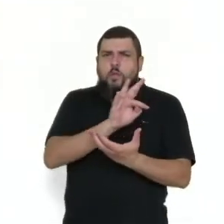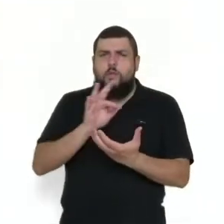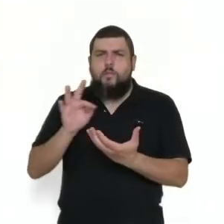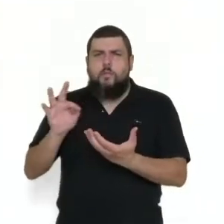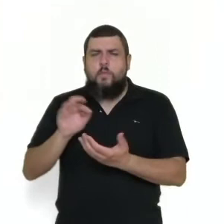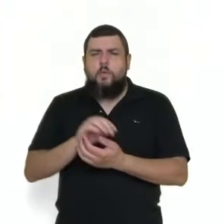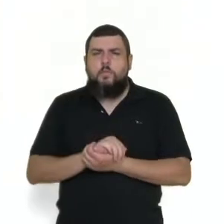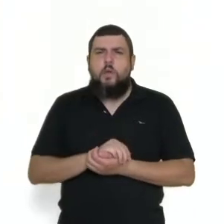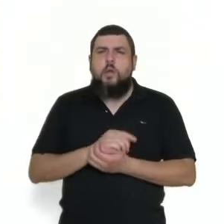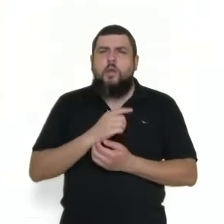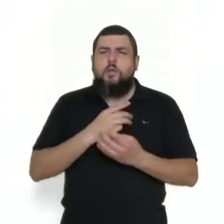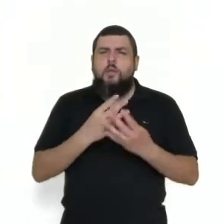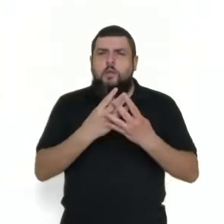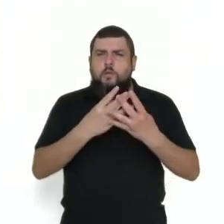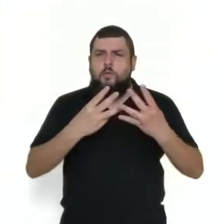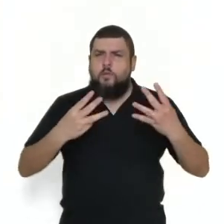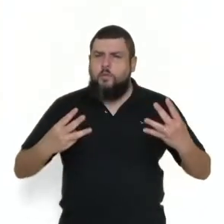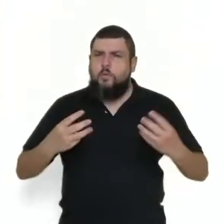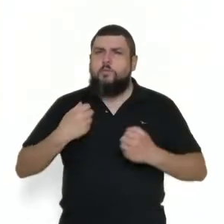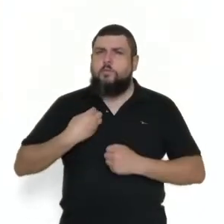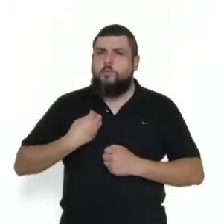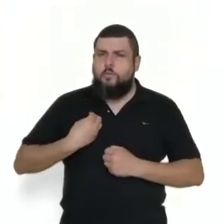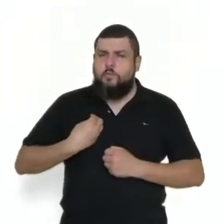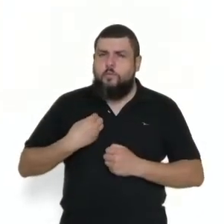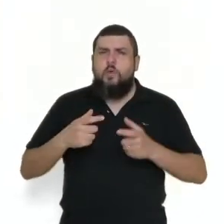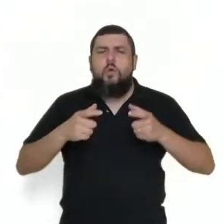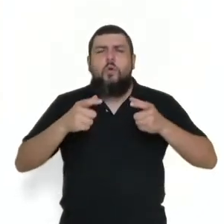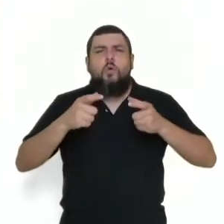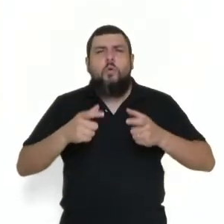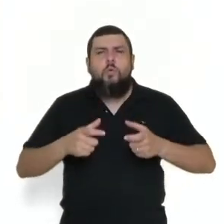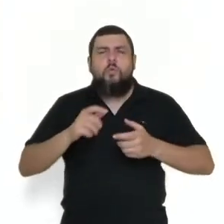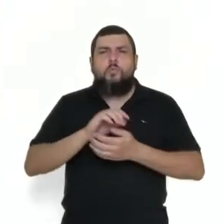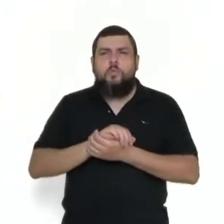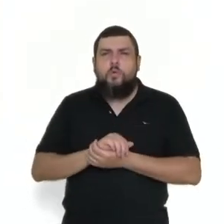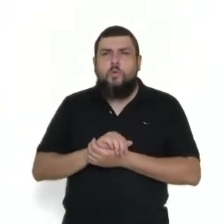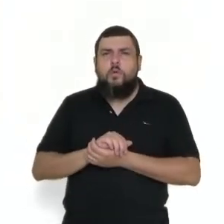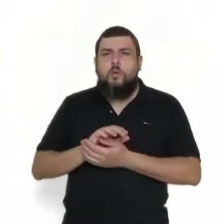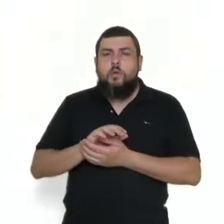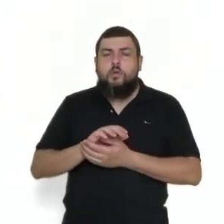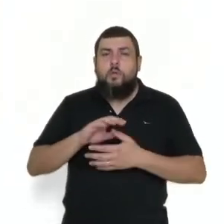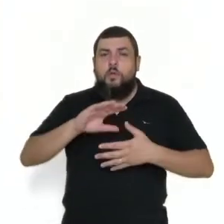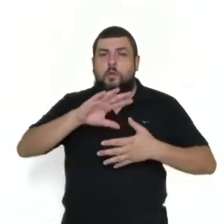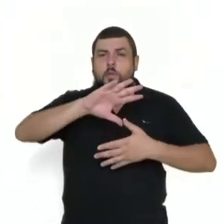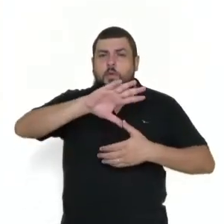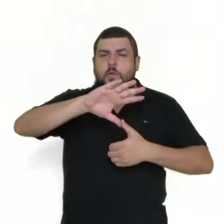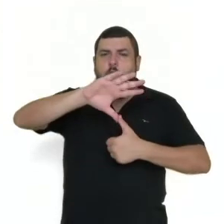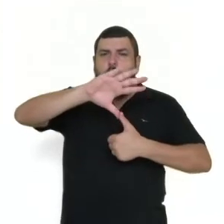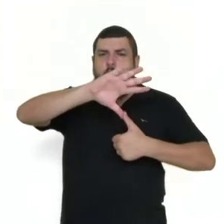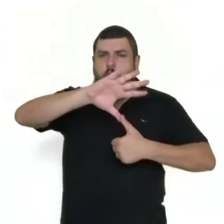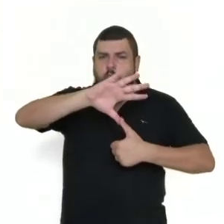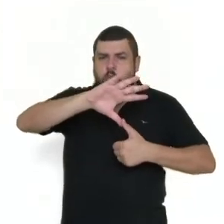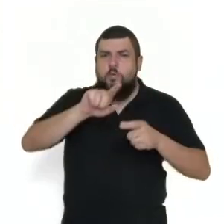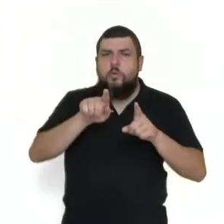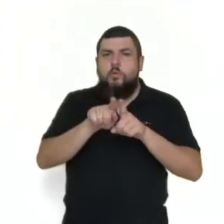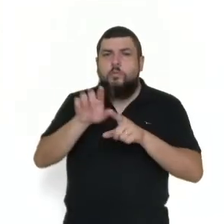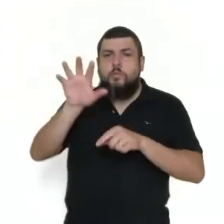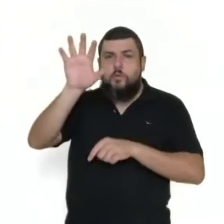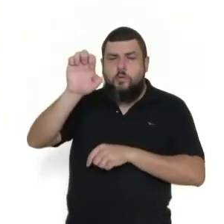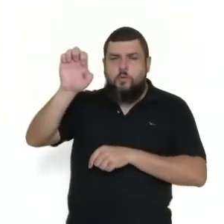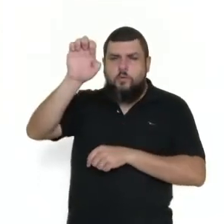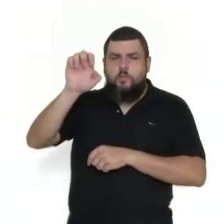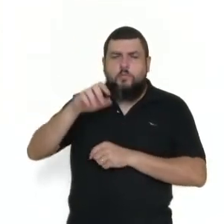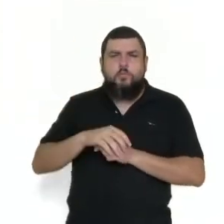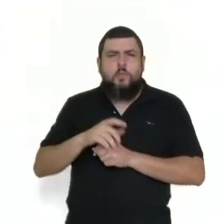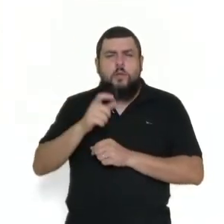tá? Esse bioma está presente na América, na Europa e América do Norte, tá? Bem característico, a gente vê muito em filmes isso aí, né? Filmes